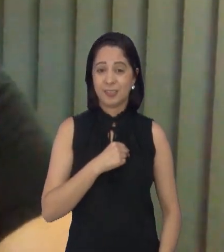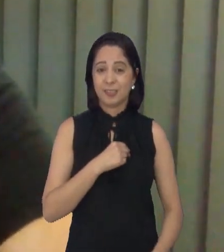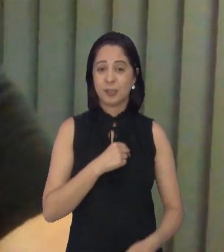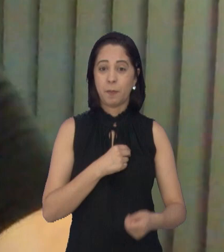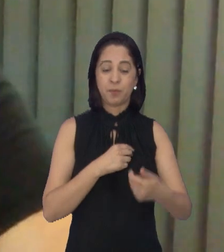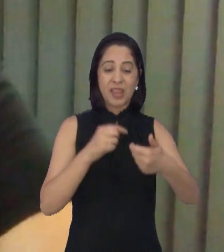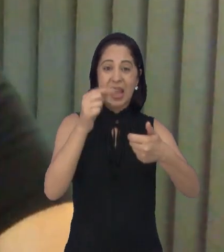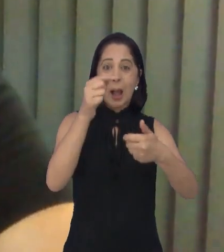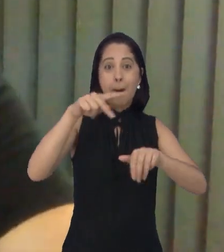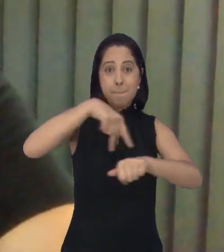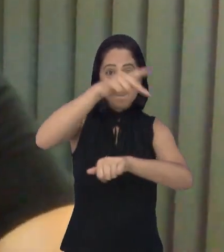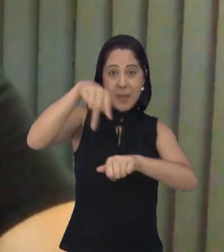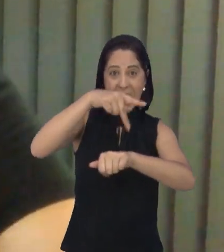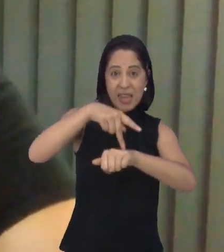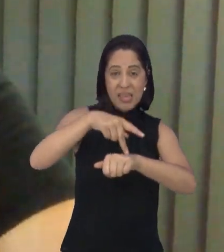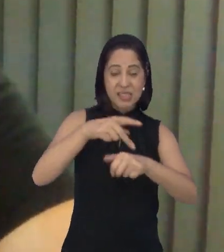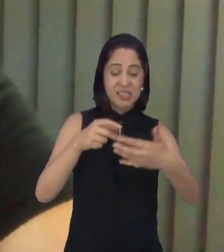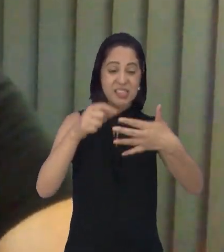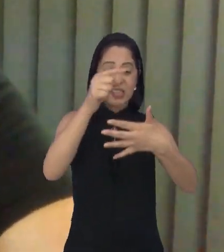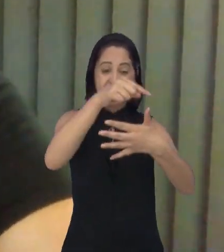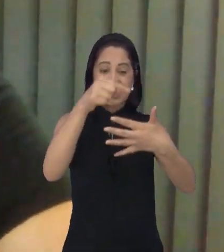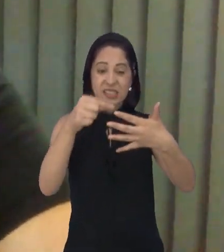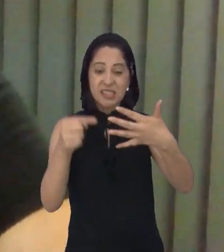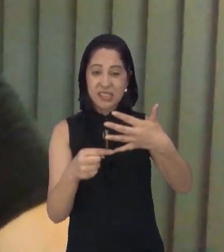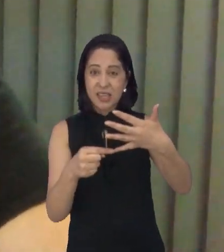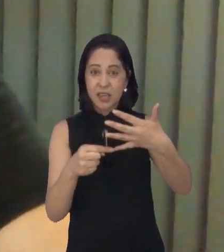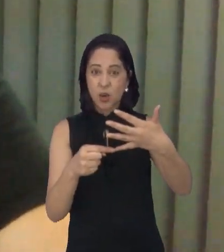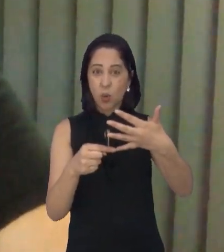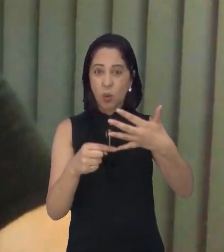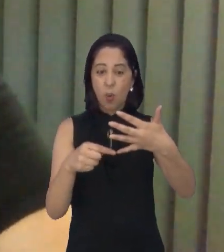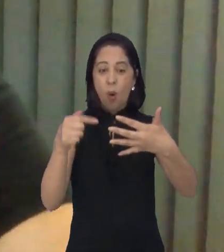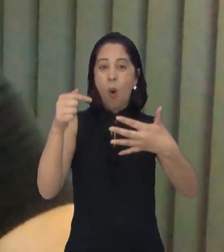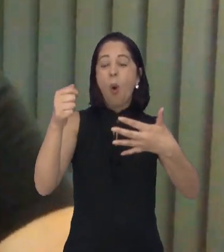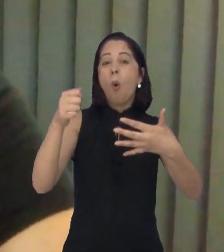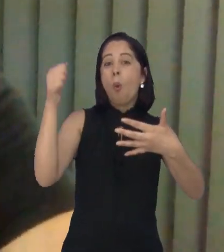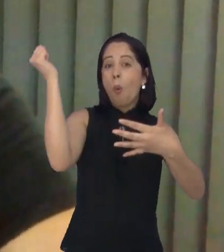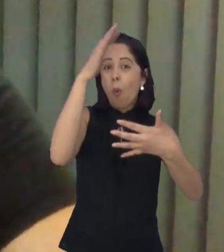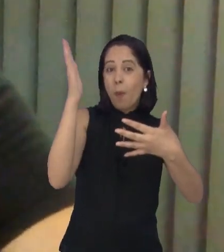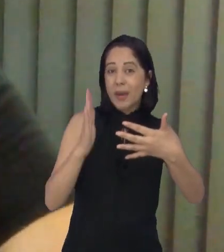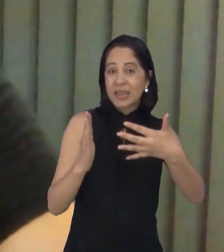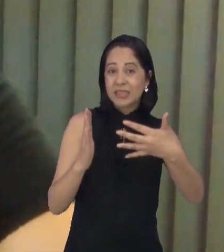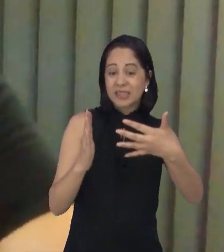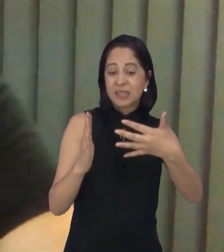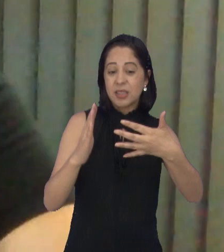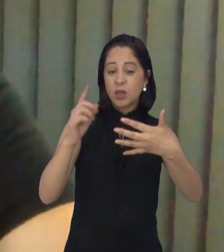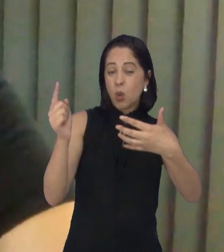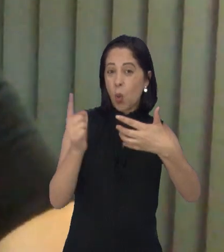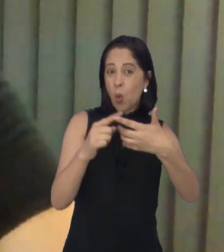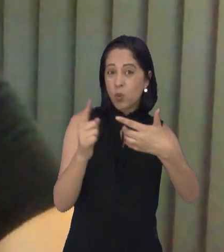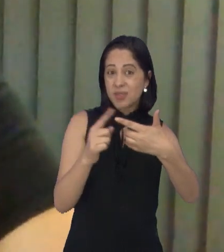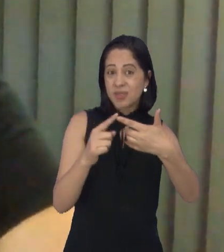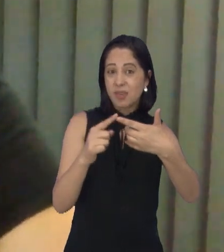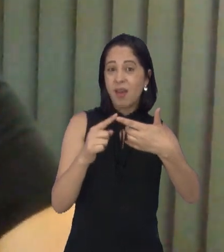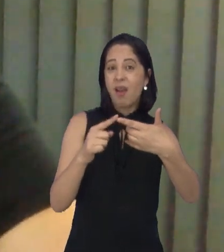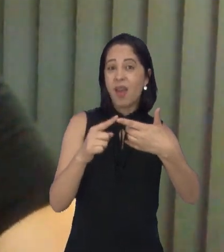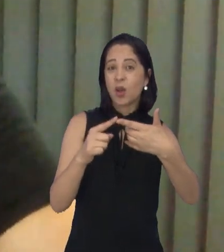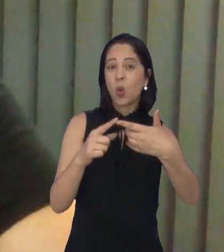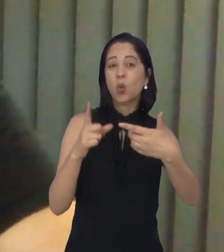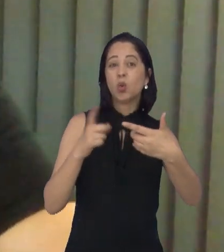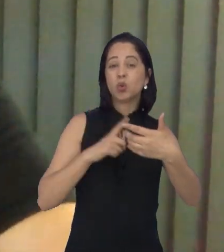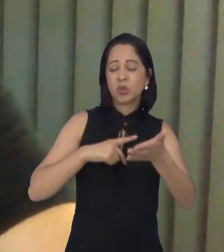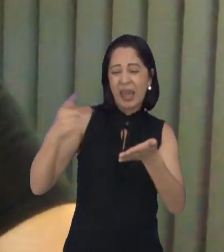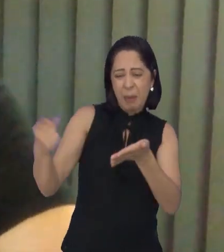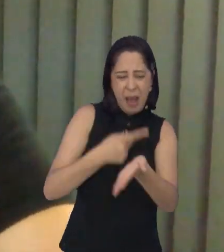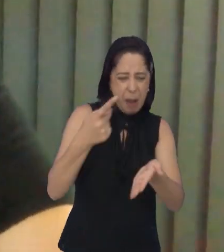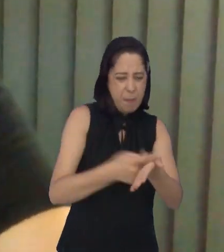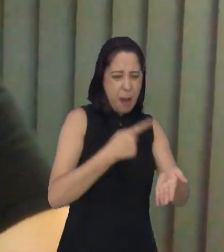os 5 países, Gisele, que mais matam no trânsito. O último dado aqui do Observatório Nacional de Segurança